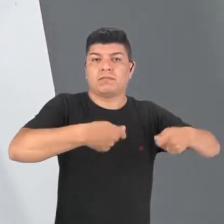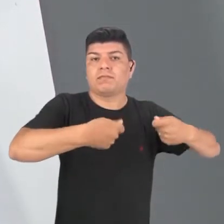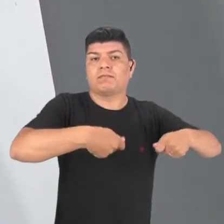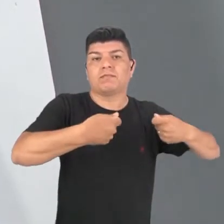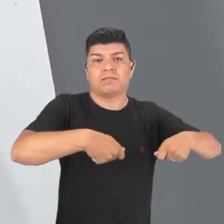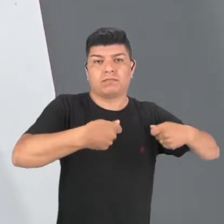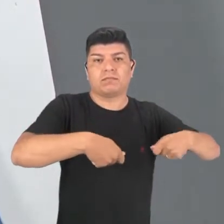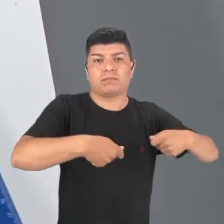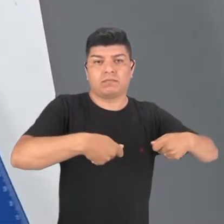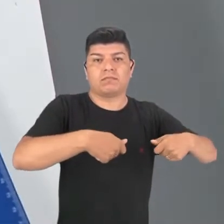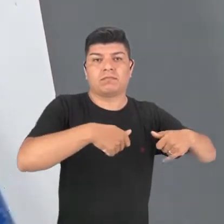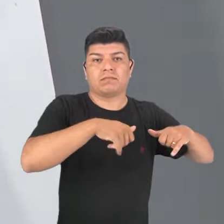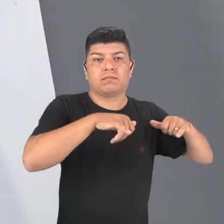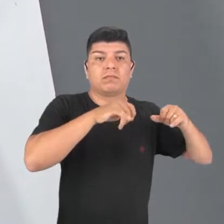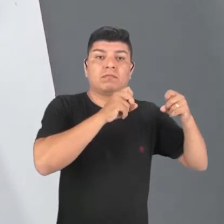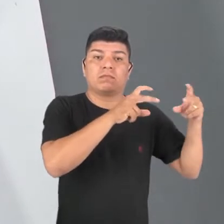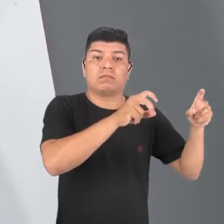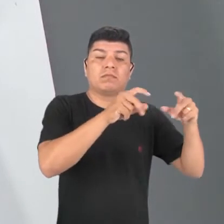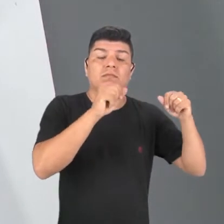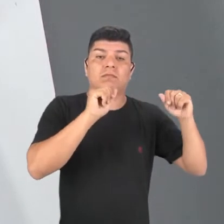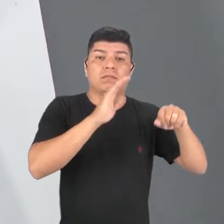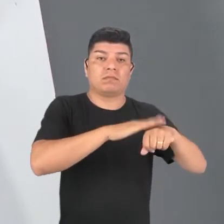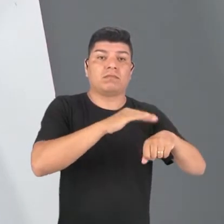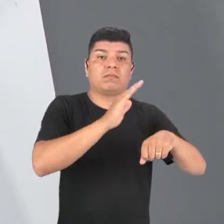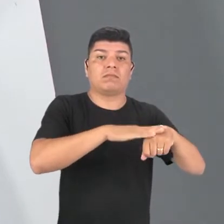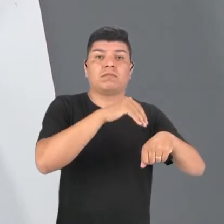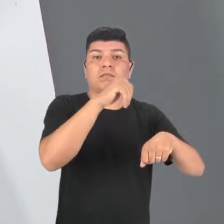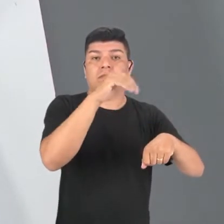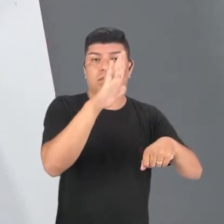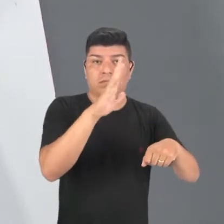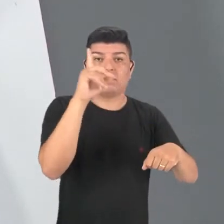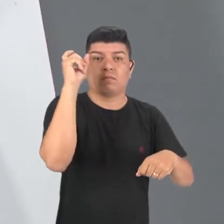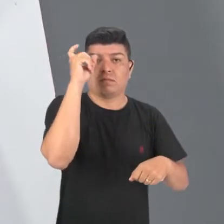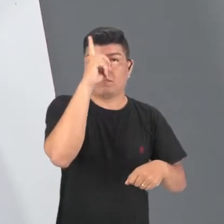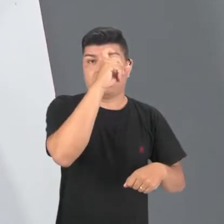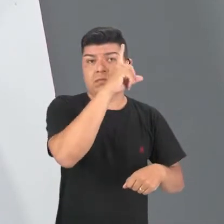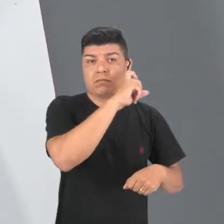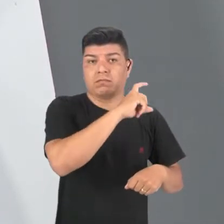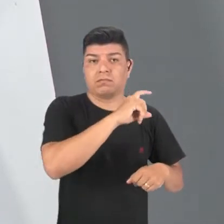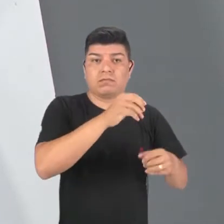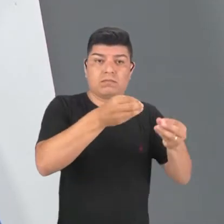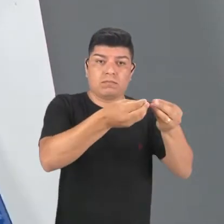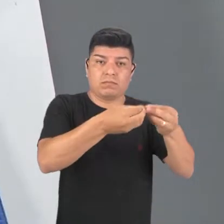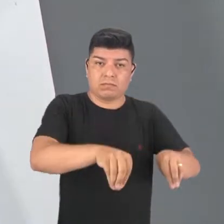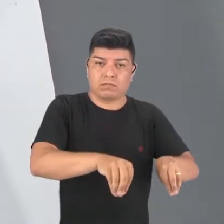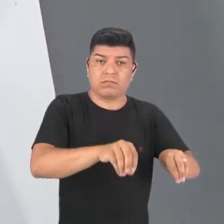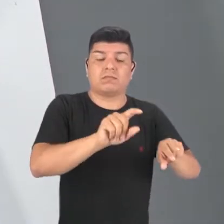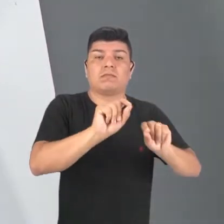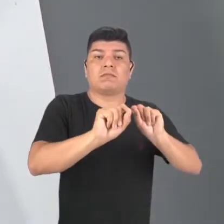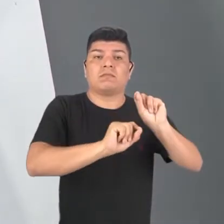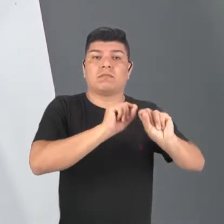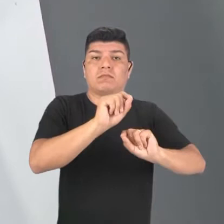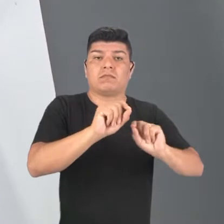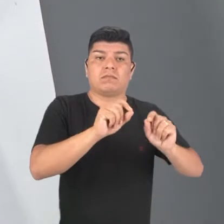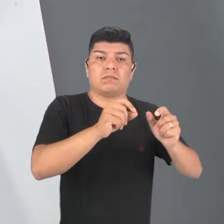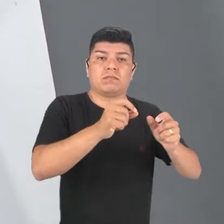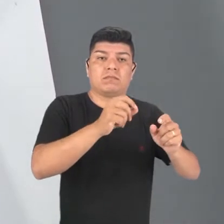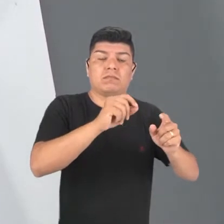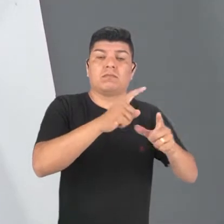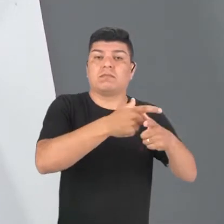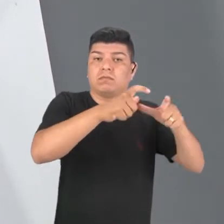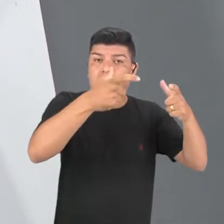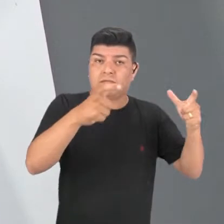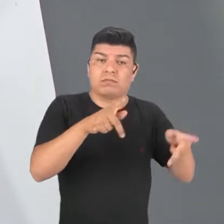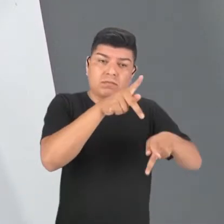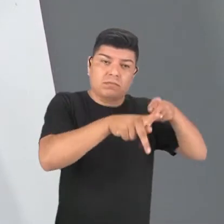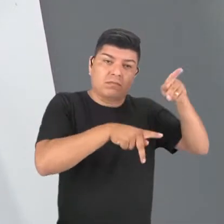exigida pelo mercado cada vez mais competitivo. Consequentemente, há um aumento